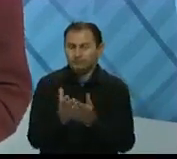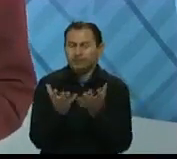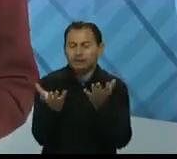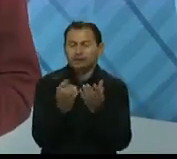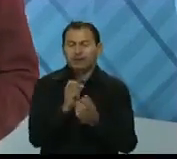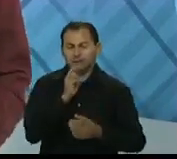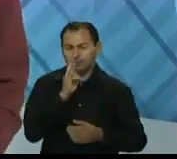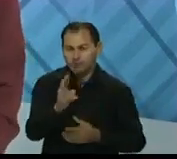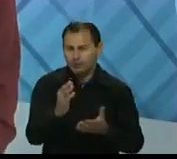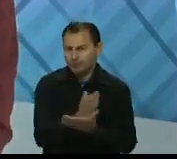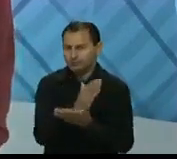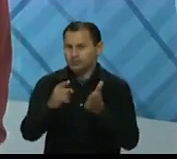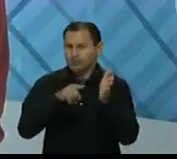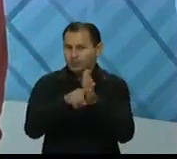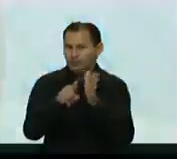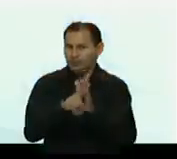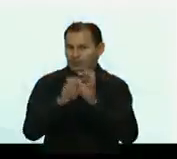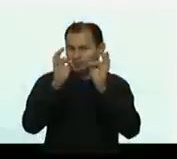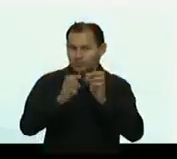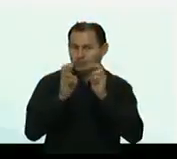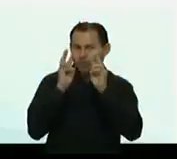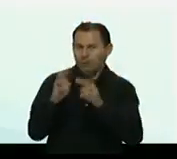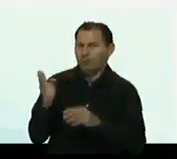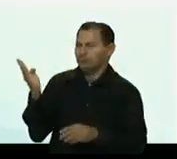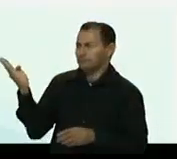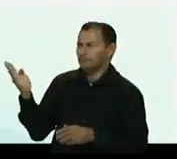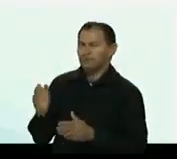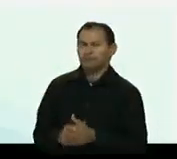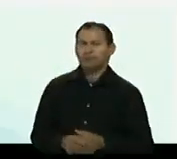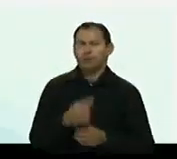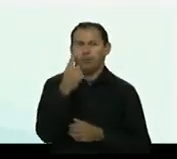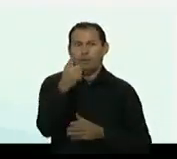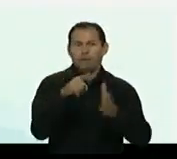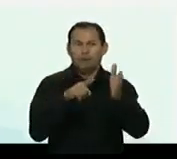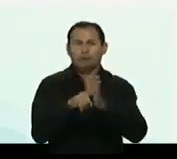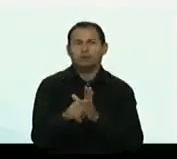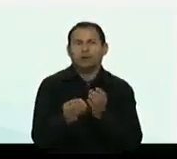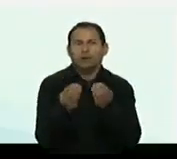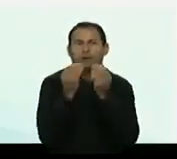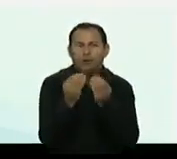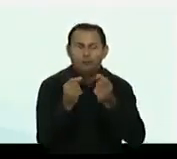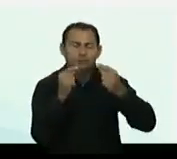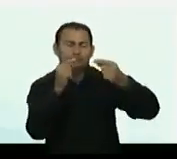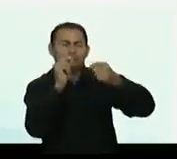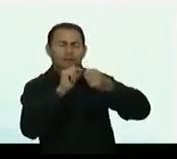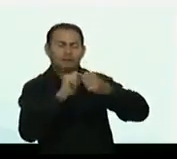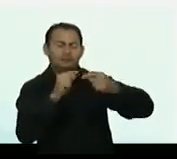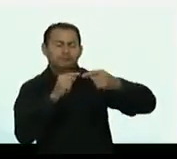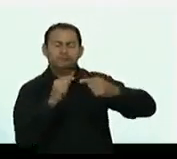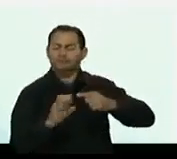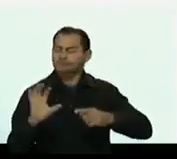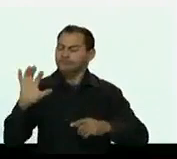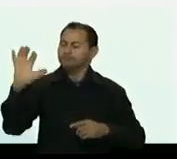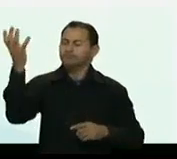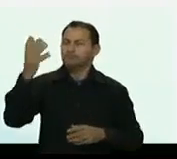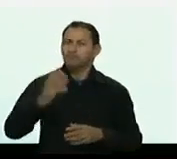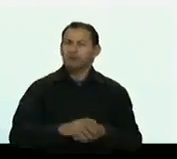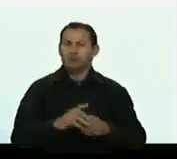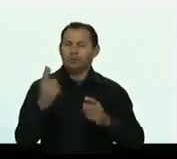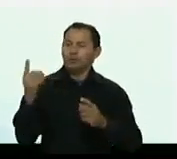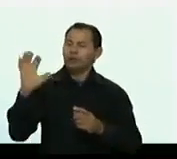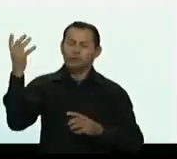buscaremos responder alguns questionamentos. Acompanhe. Um deles é como relacionar um fato ao